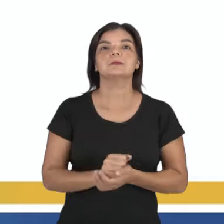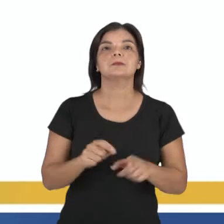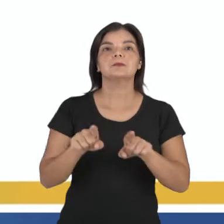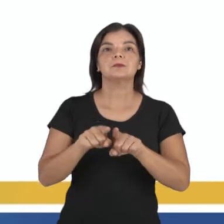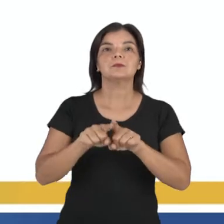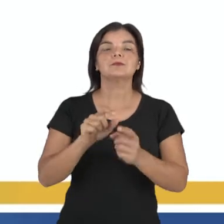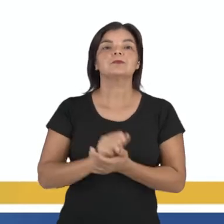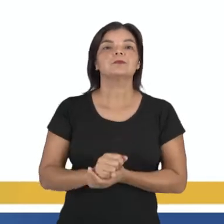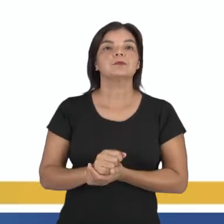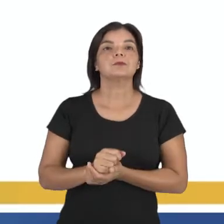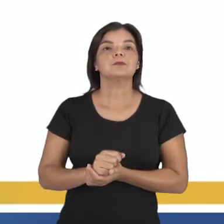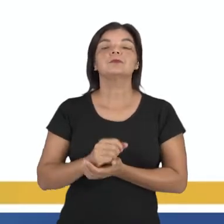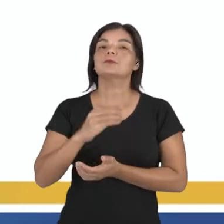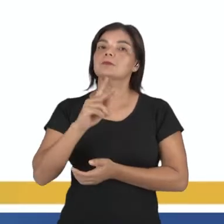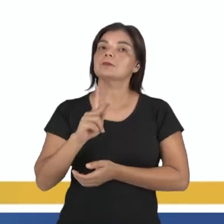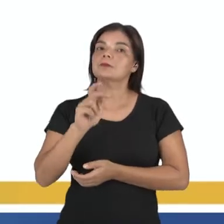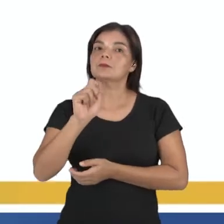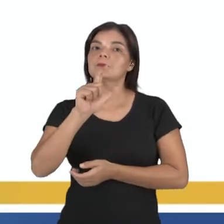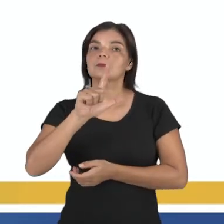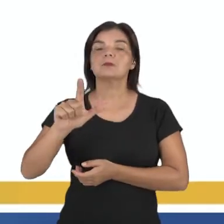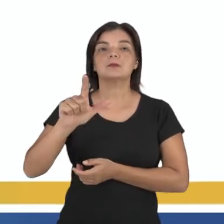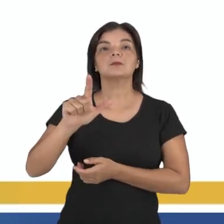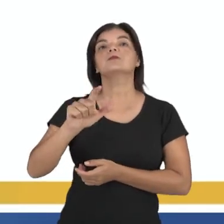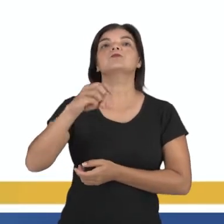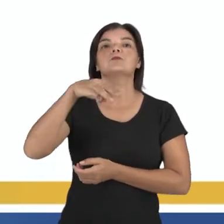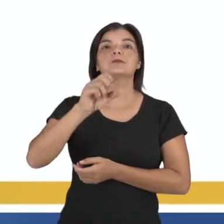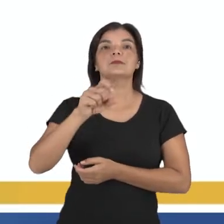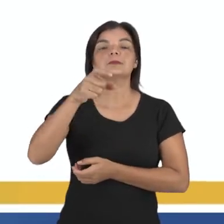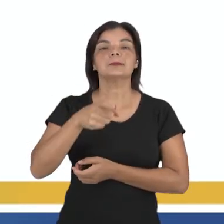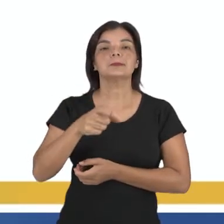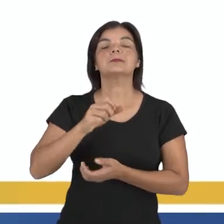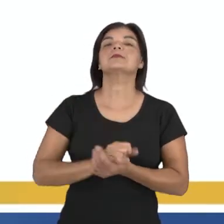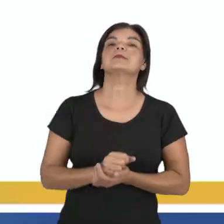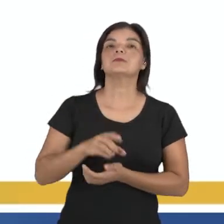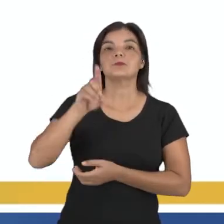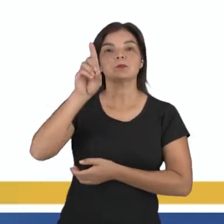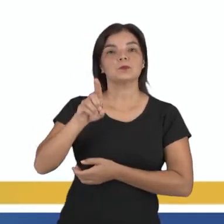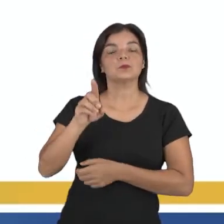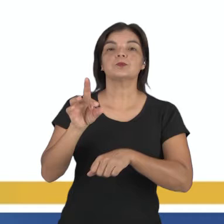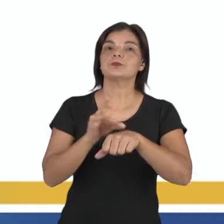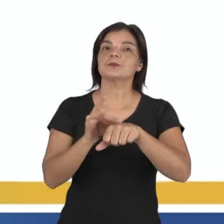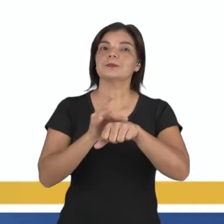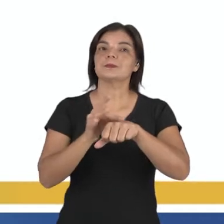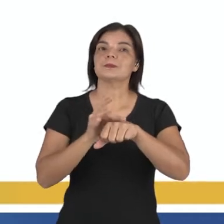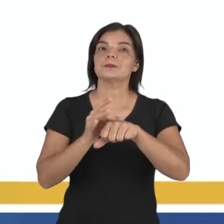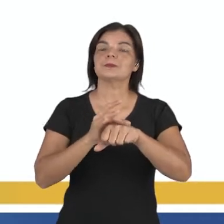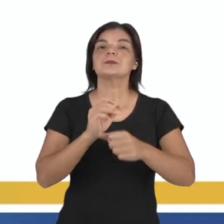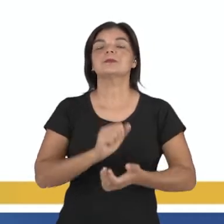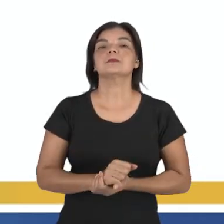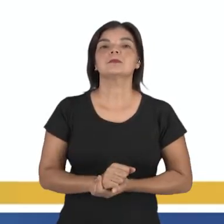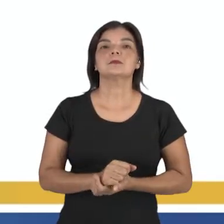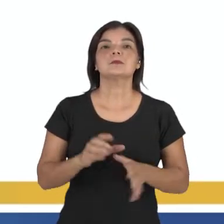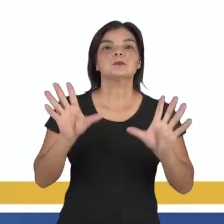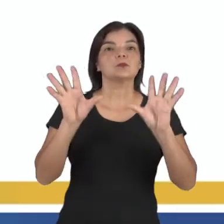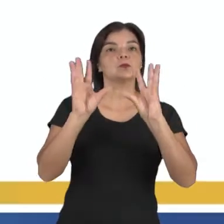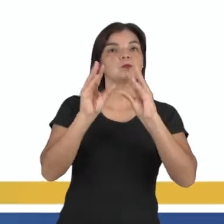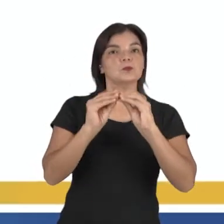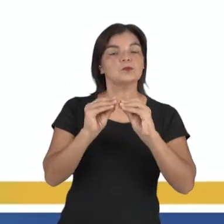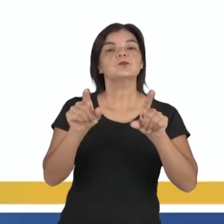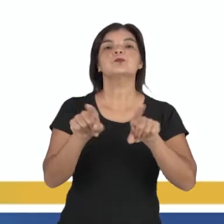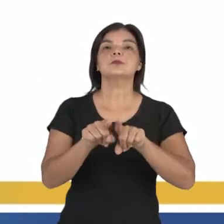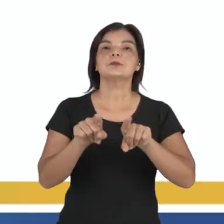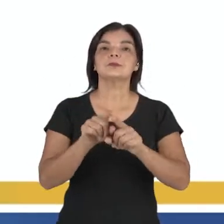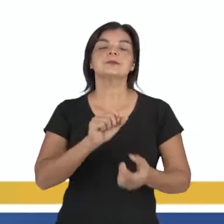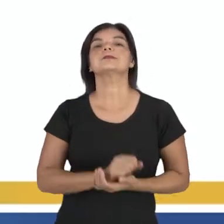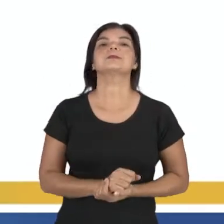Karl Marx, e à sua direita, com um terninho preto, mais escuro, aliás,